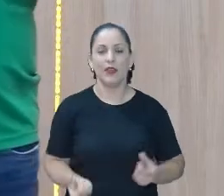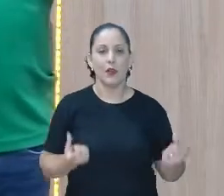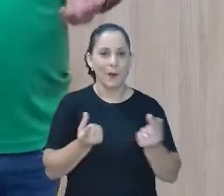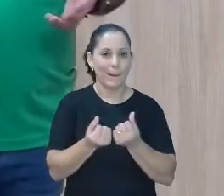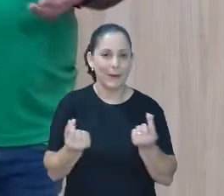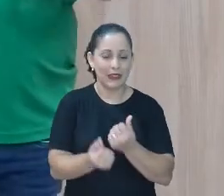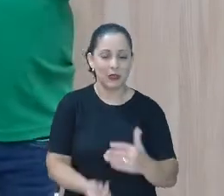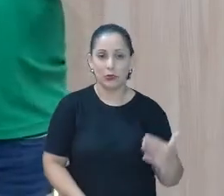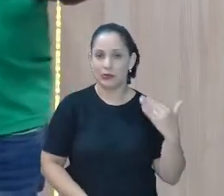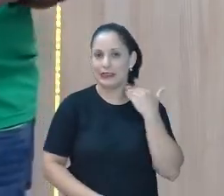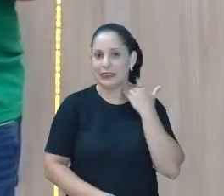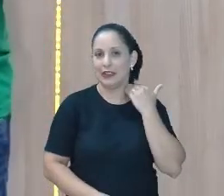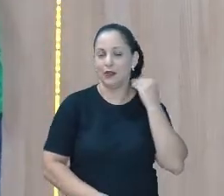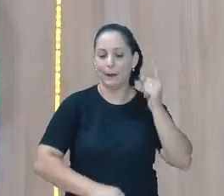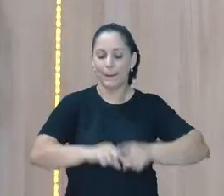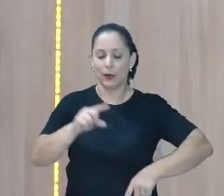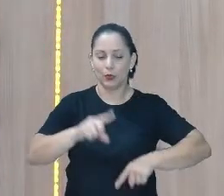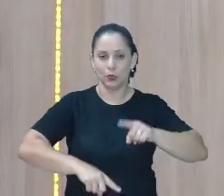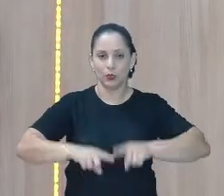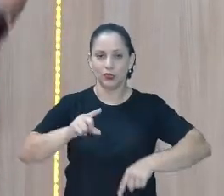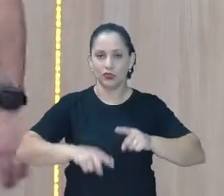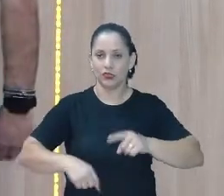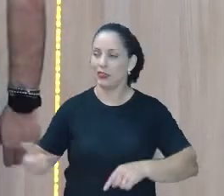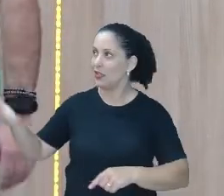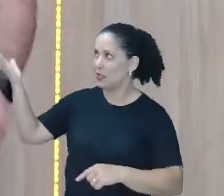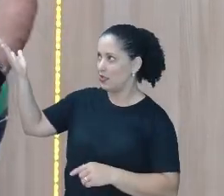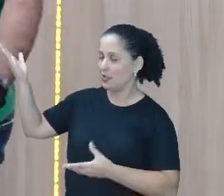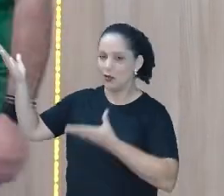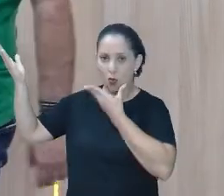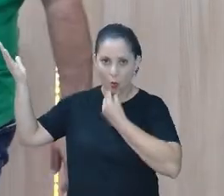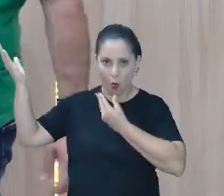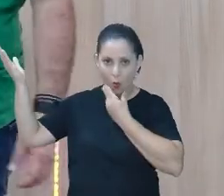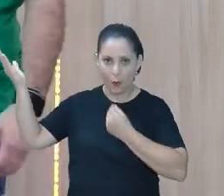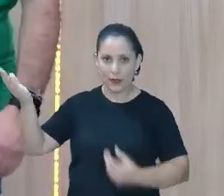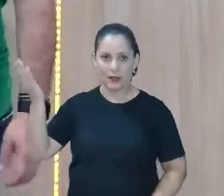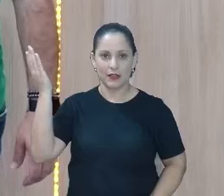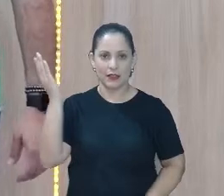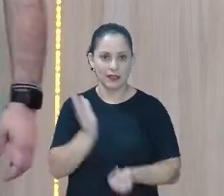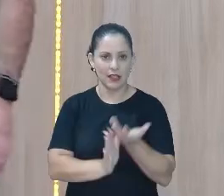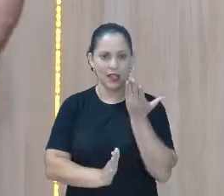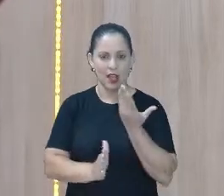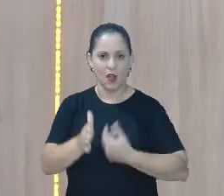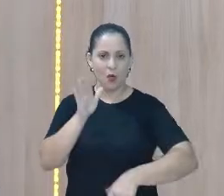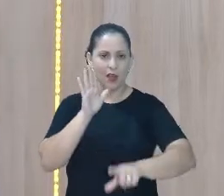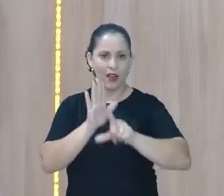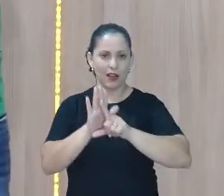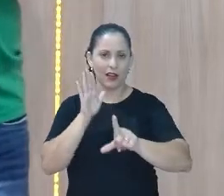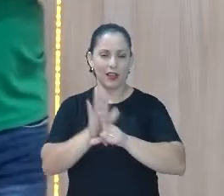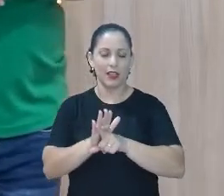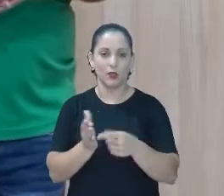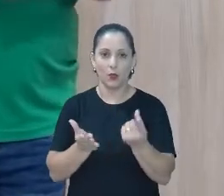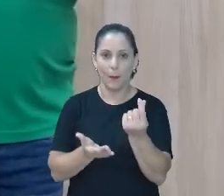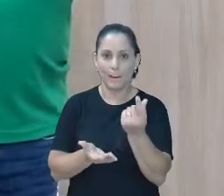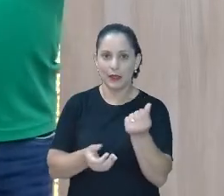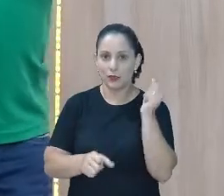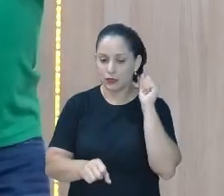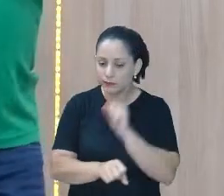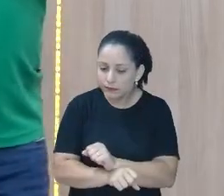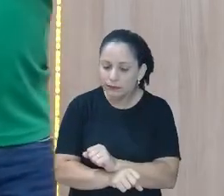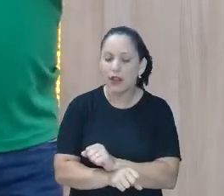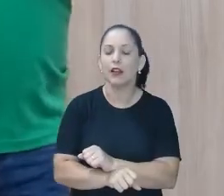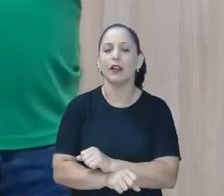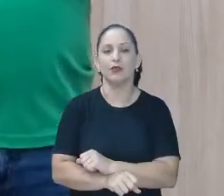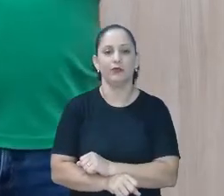né, da carestia dos produtos, ele criou aqui tipo uma lei, né, de congelamento do preço, né? Então, a lei